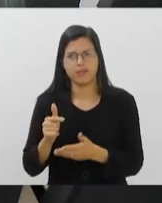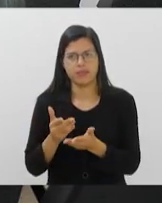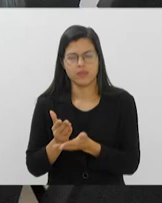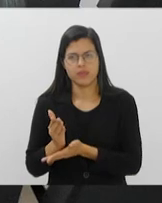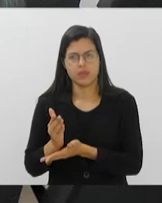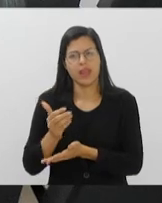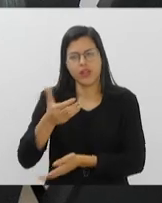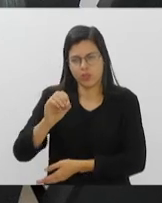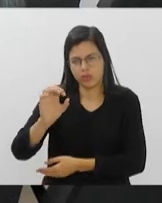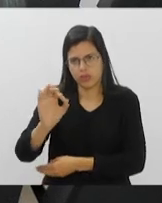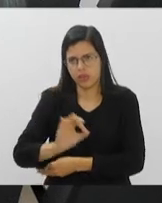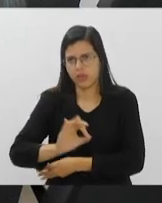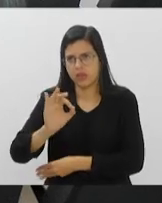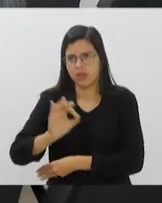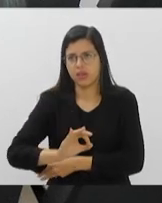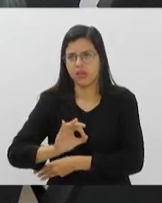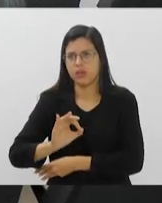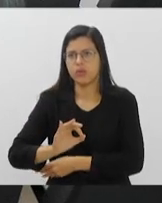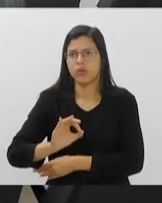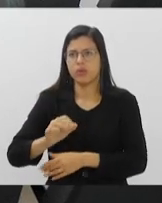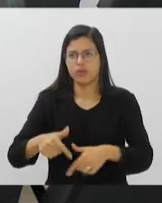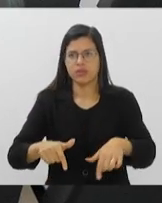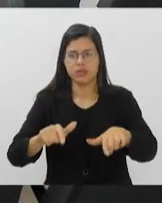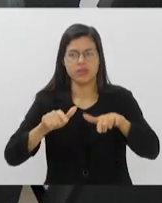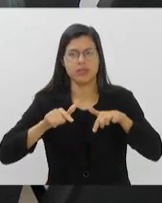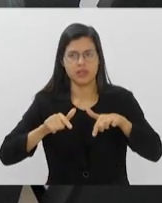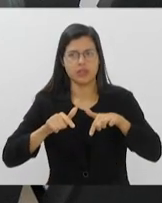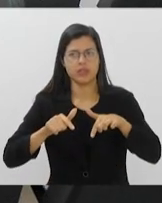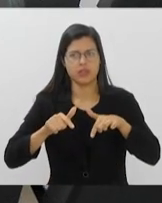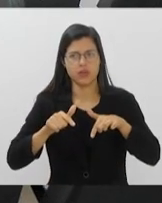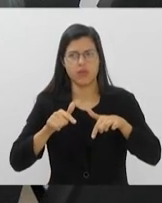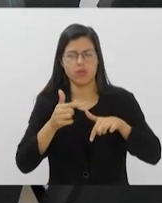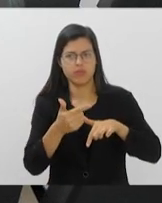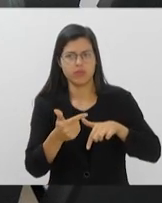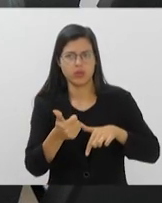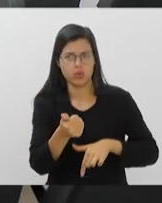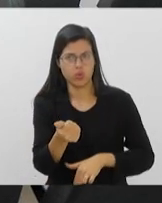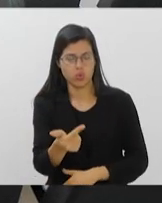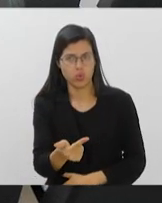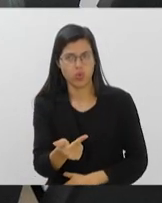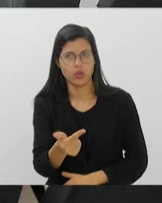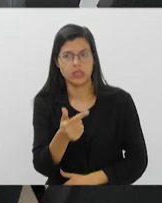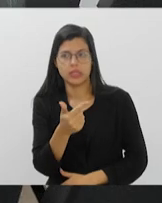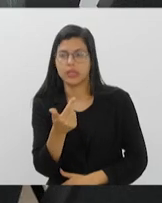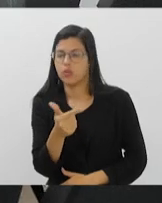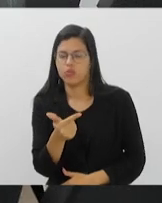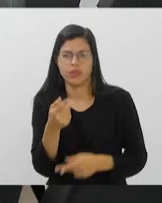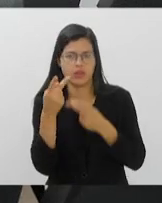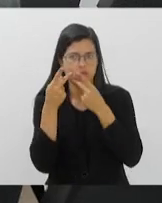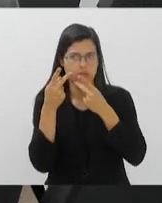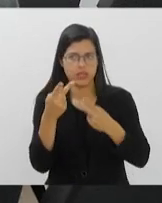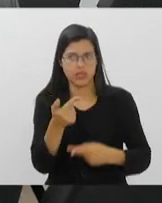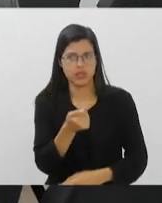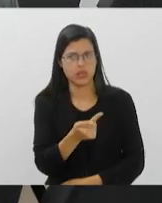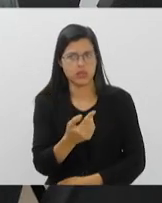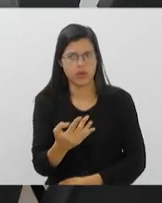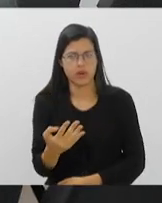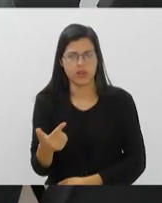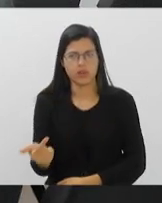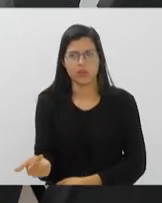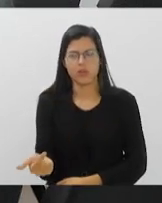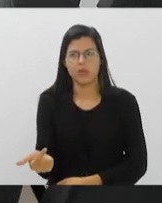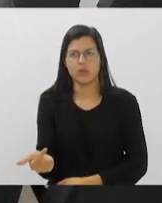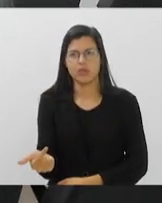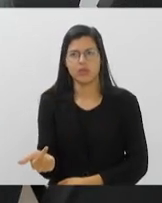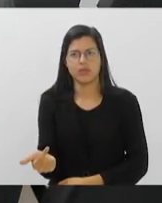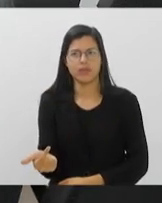10% sem certidão de nascimento tem 12 crianças e sem visita tem 742